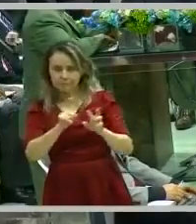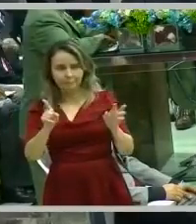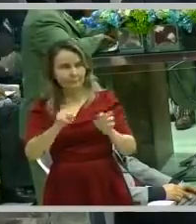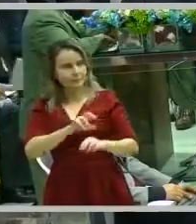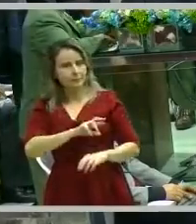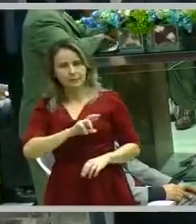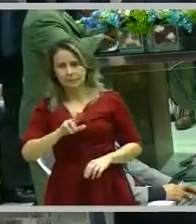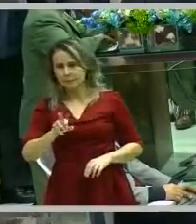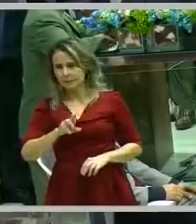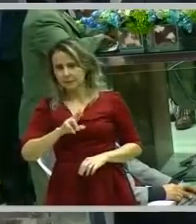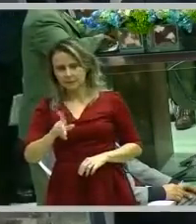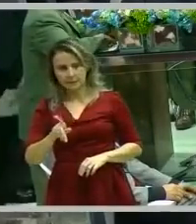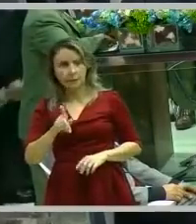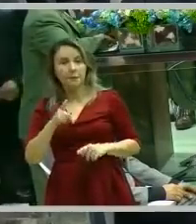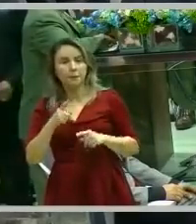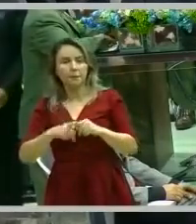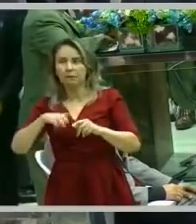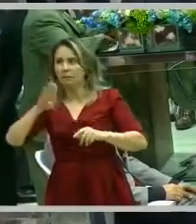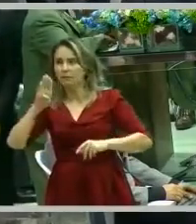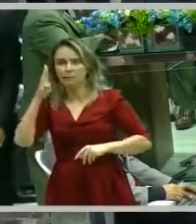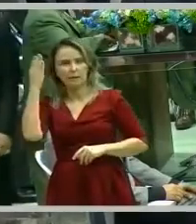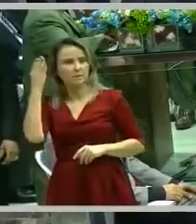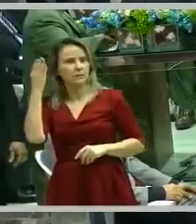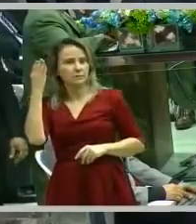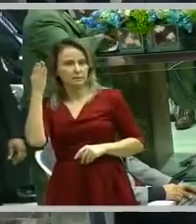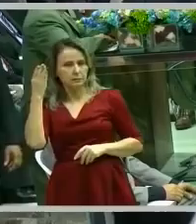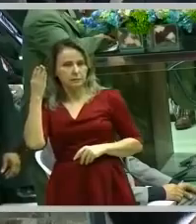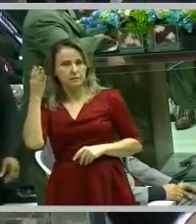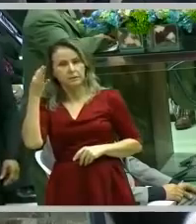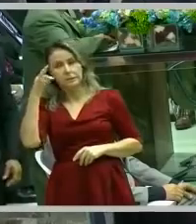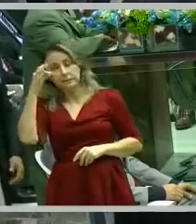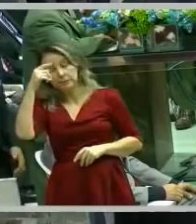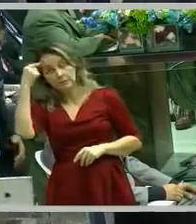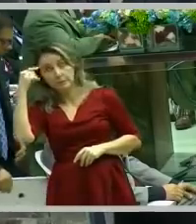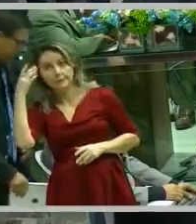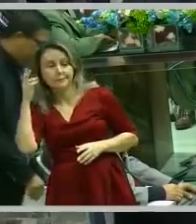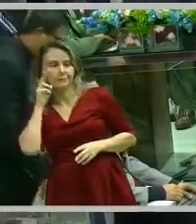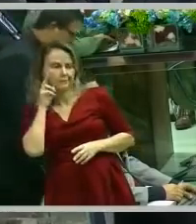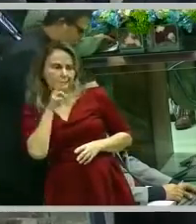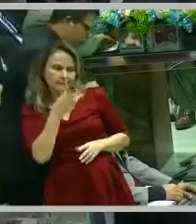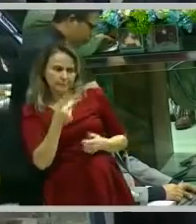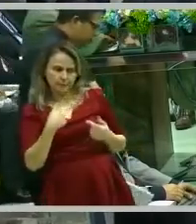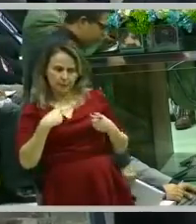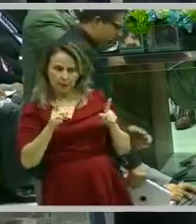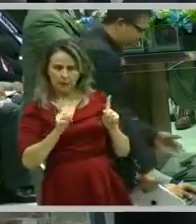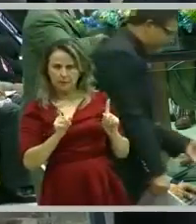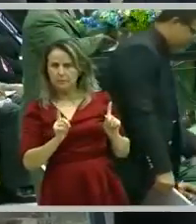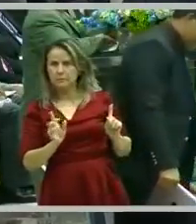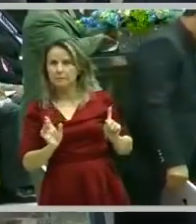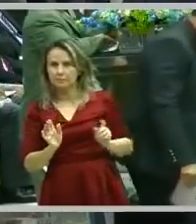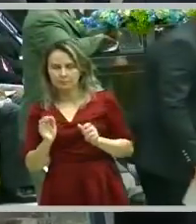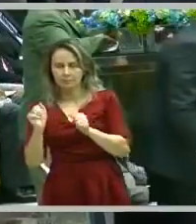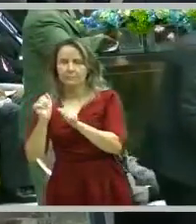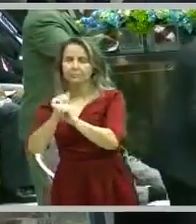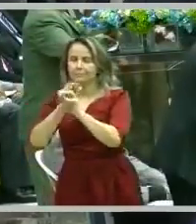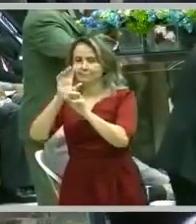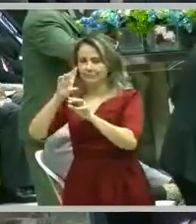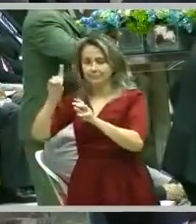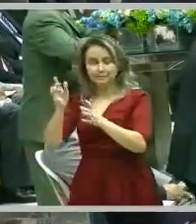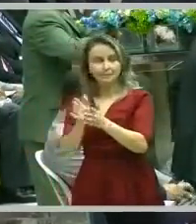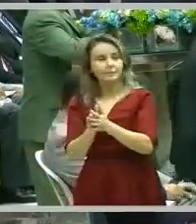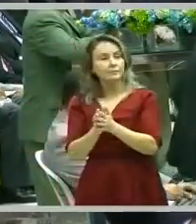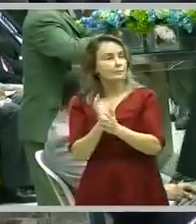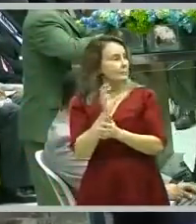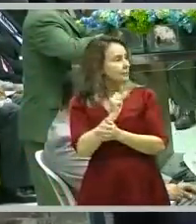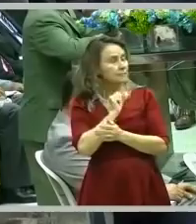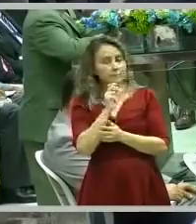loucuras, levanta falso ao Espírito Santo. E o Espírito Santo fica balançando a cabeça e dizendo, eu mesmo não. Glória a Deus, não é? Então, meus amados